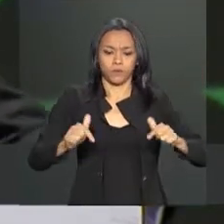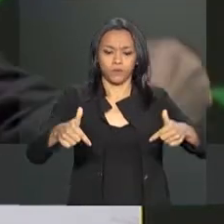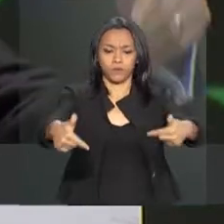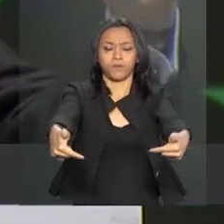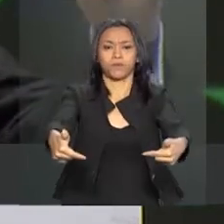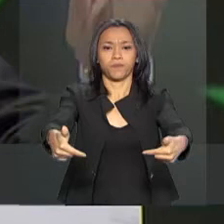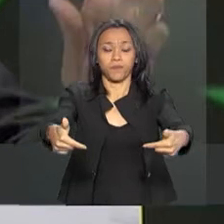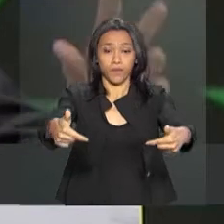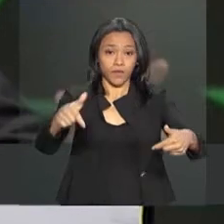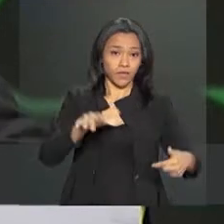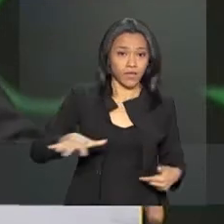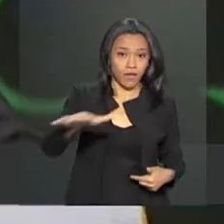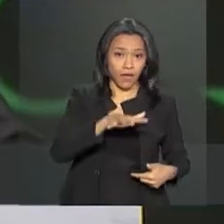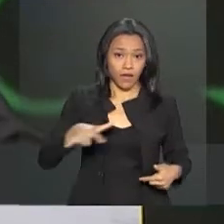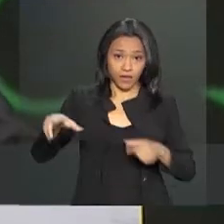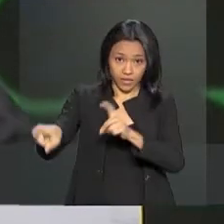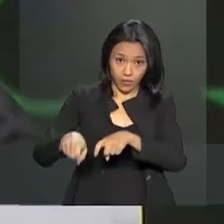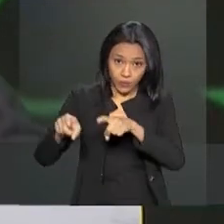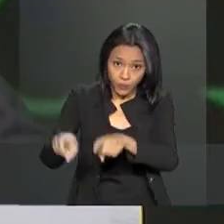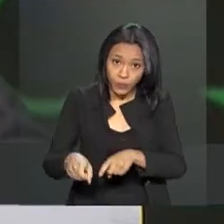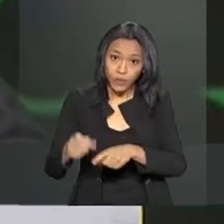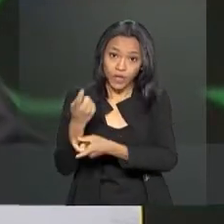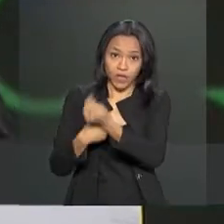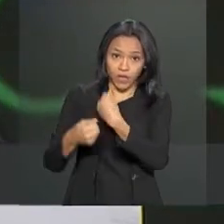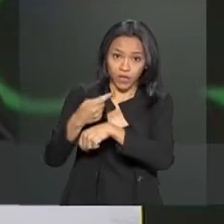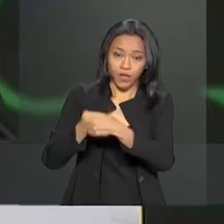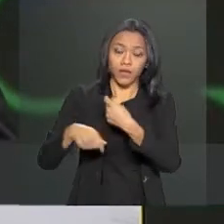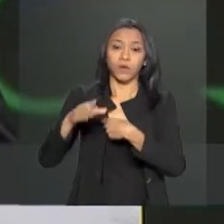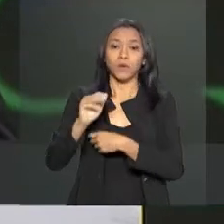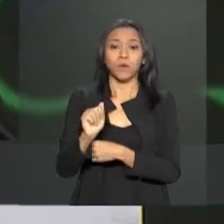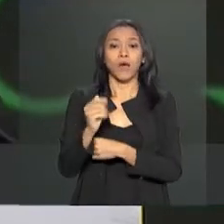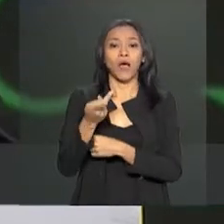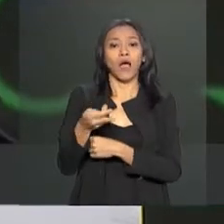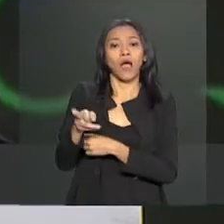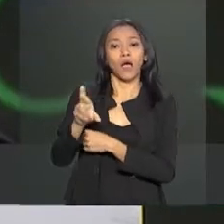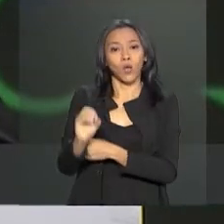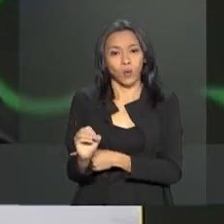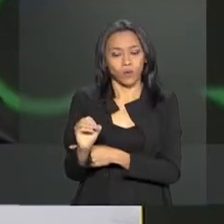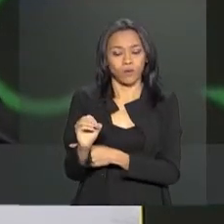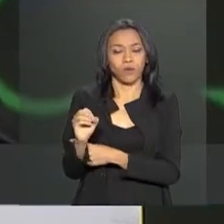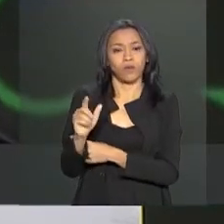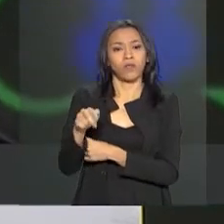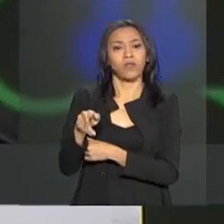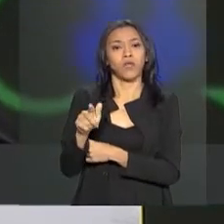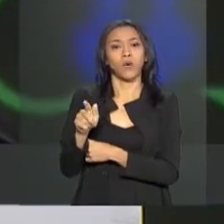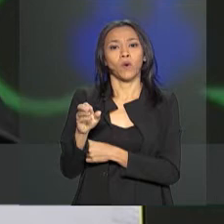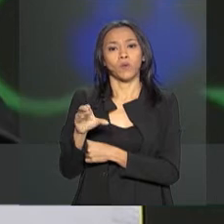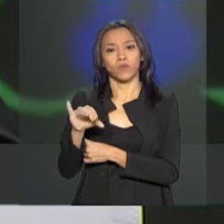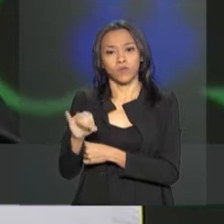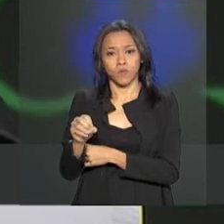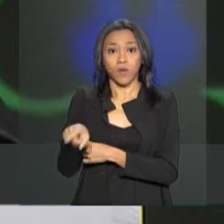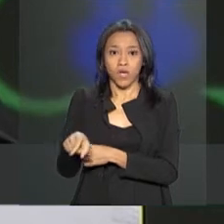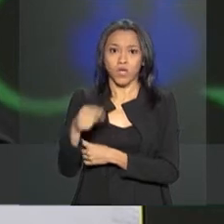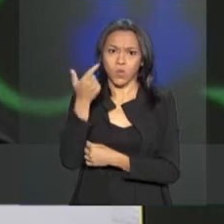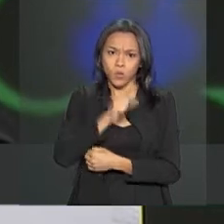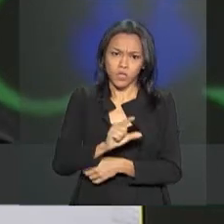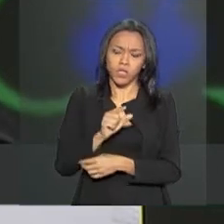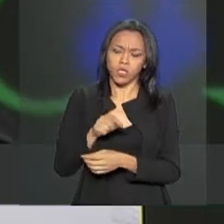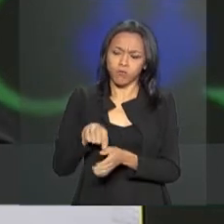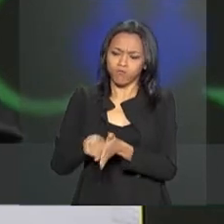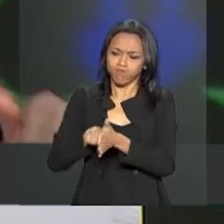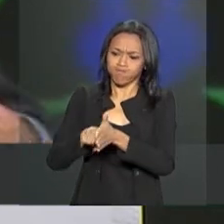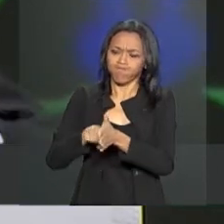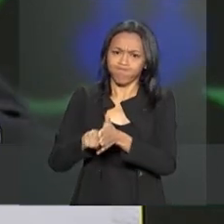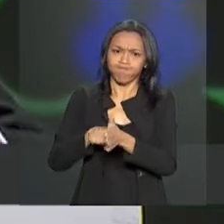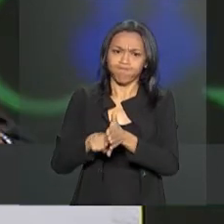a agricultura, o agronegócio, foi capaz de produzir dados